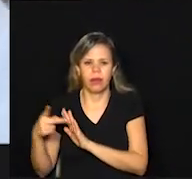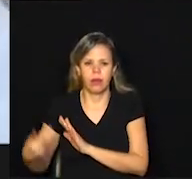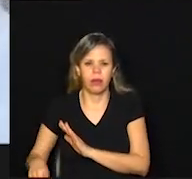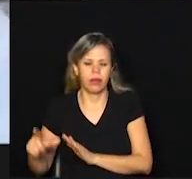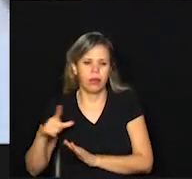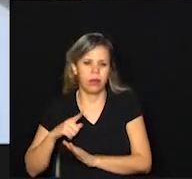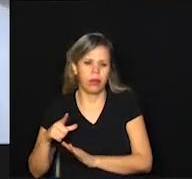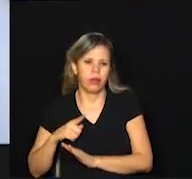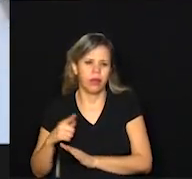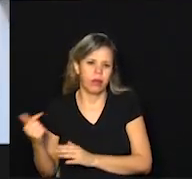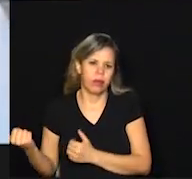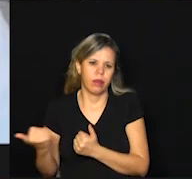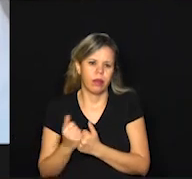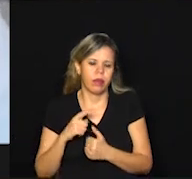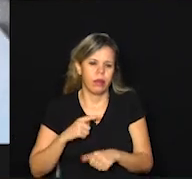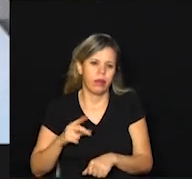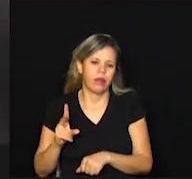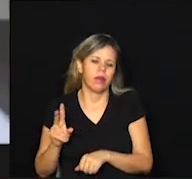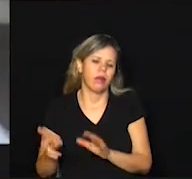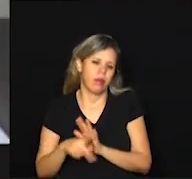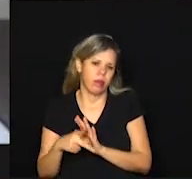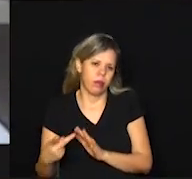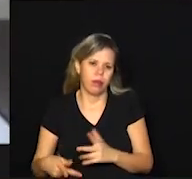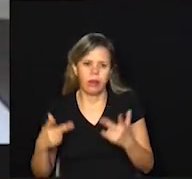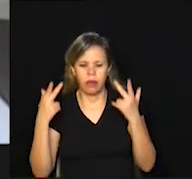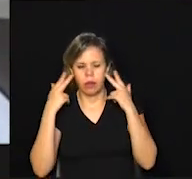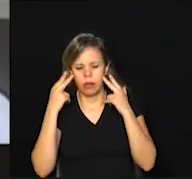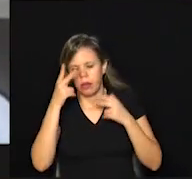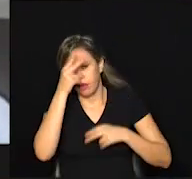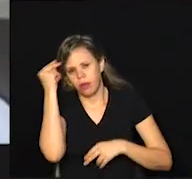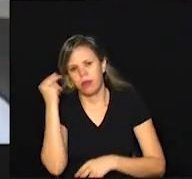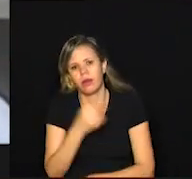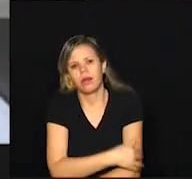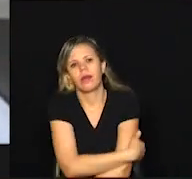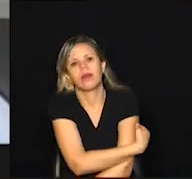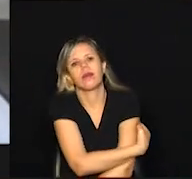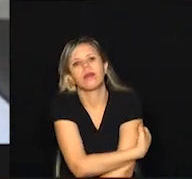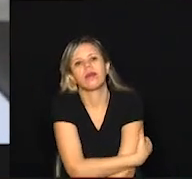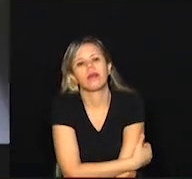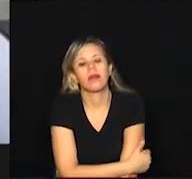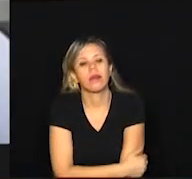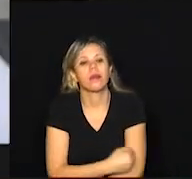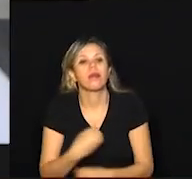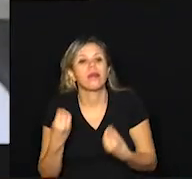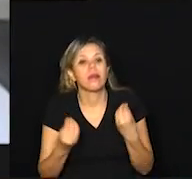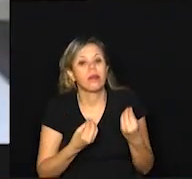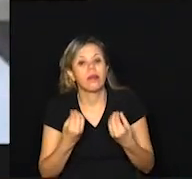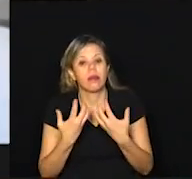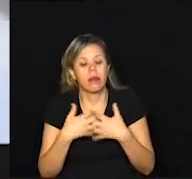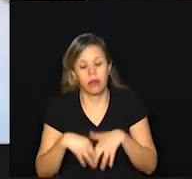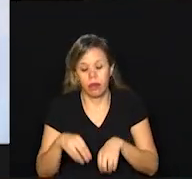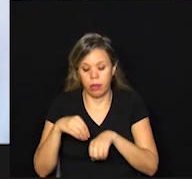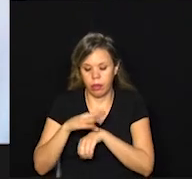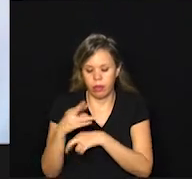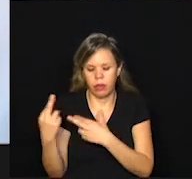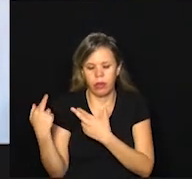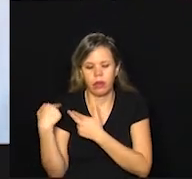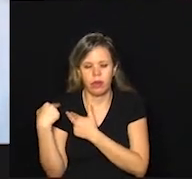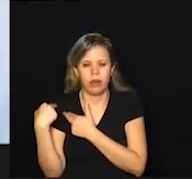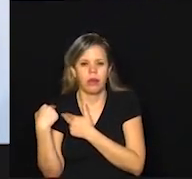que teria que ser ter a sensibilidade através do poder público e quando a gente coloca